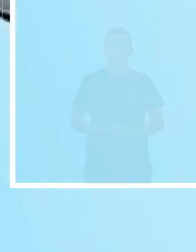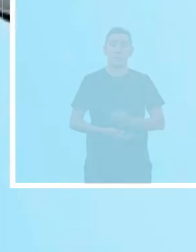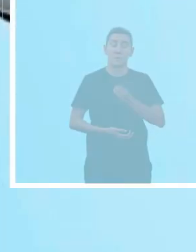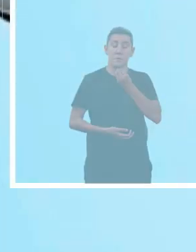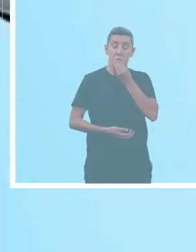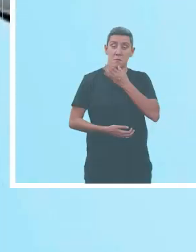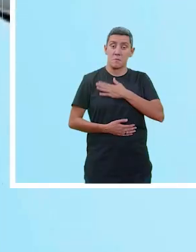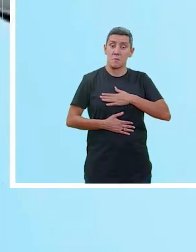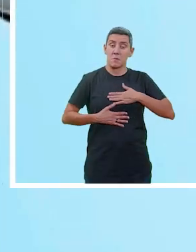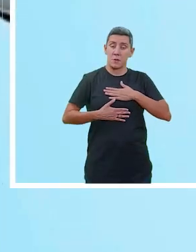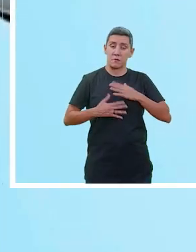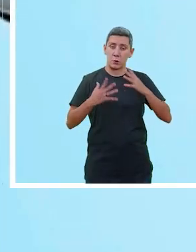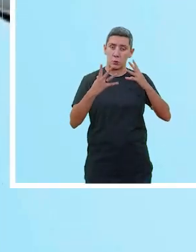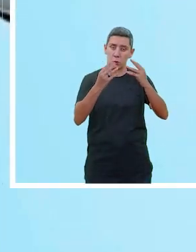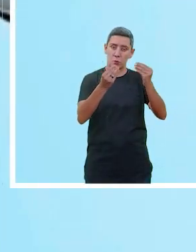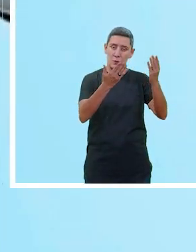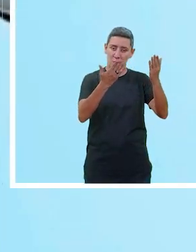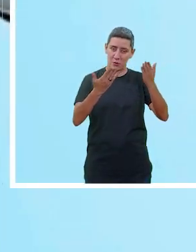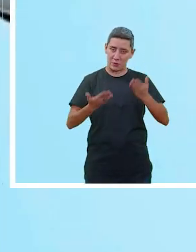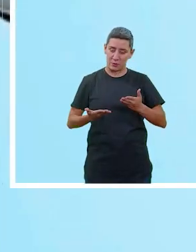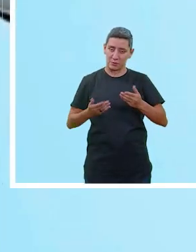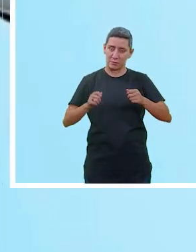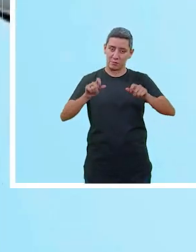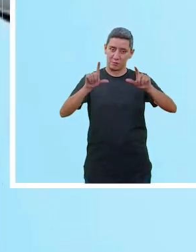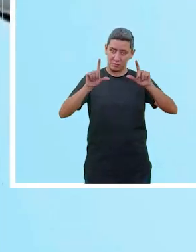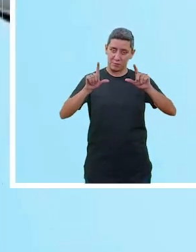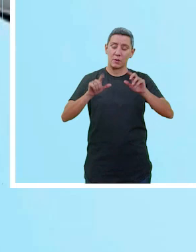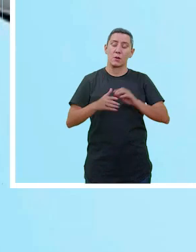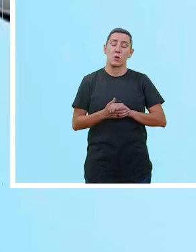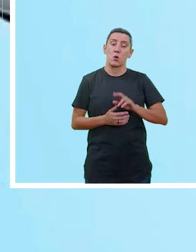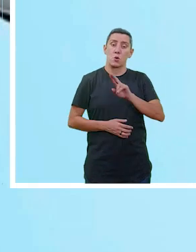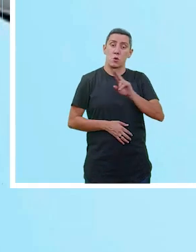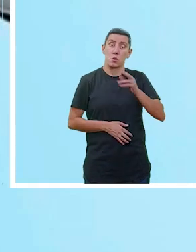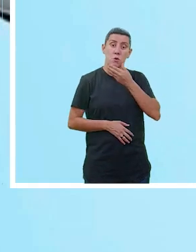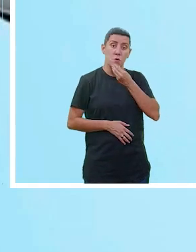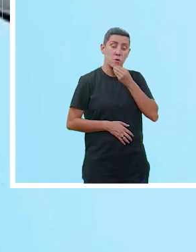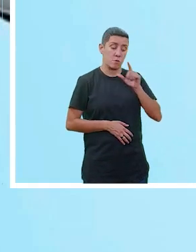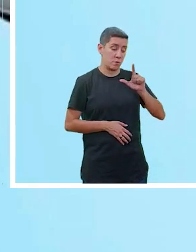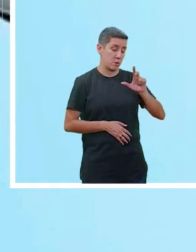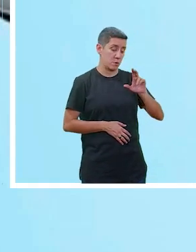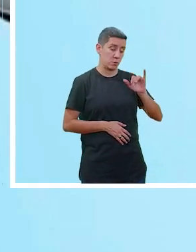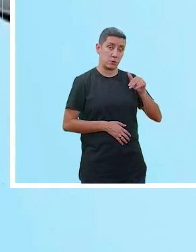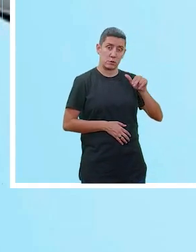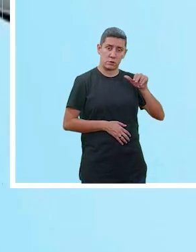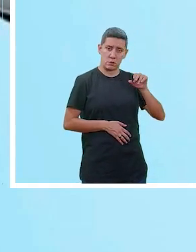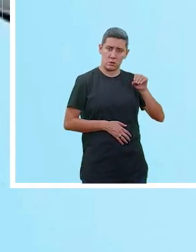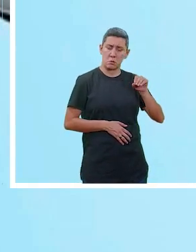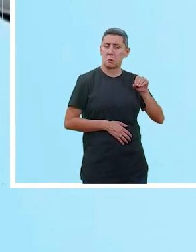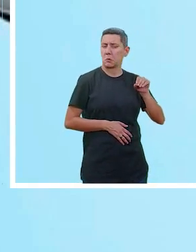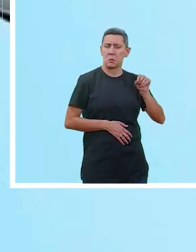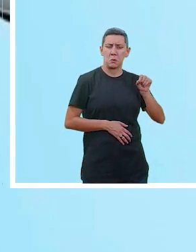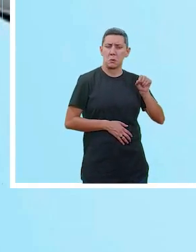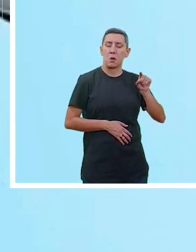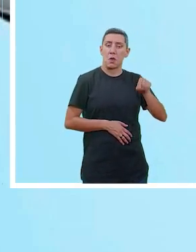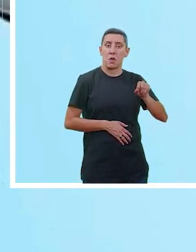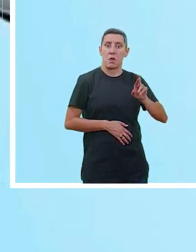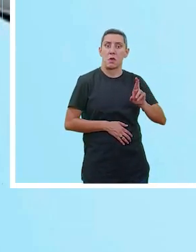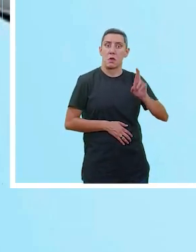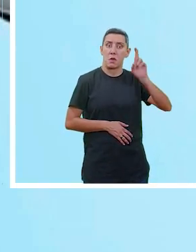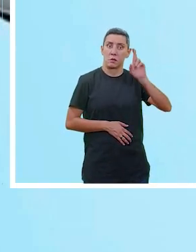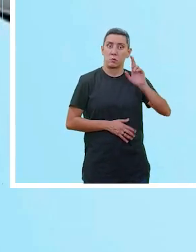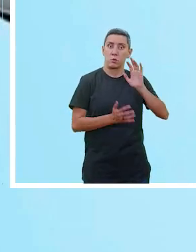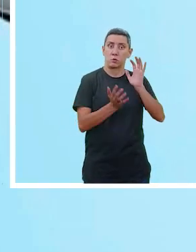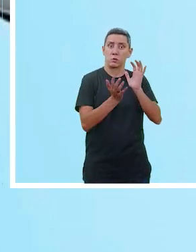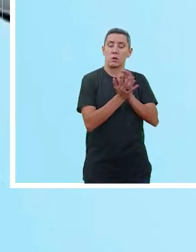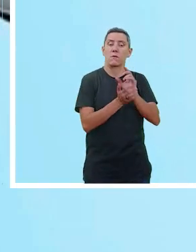Sejam todos muito bem-vindos. Meu nome é Luciano Santos, eu sou responsável pela unidade de